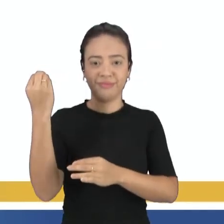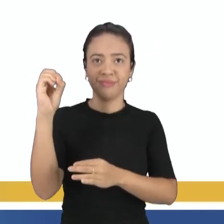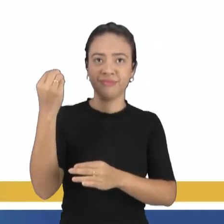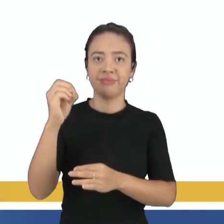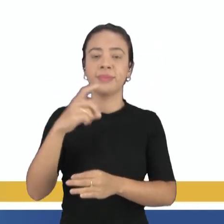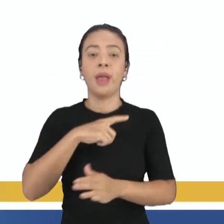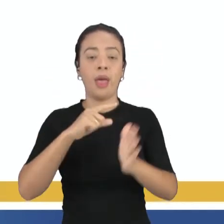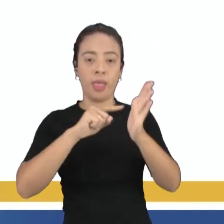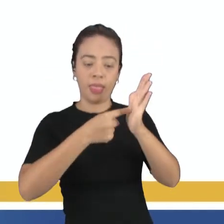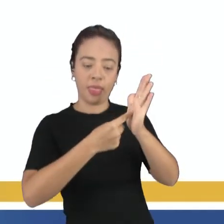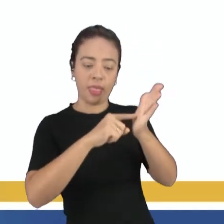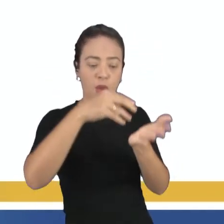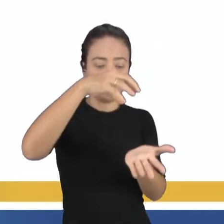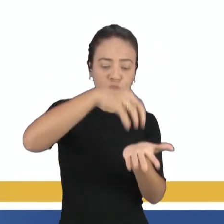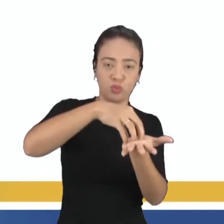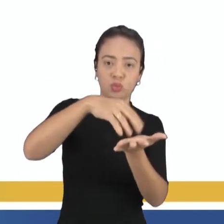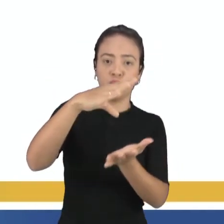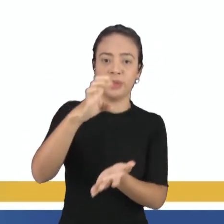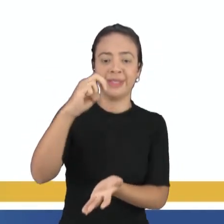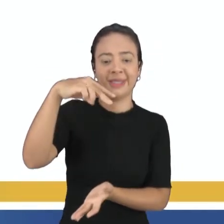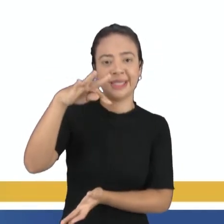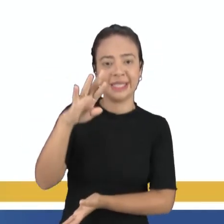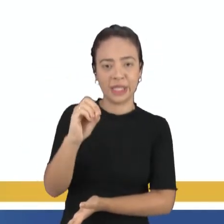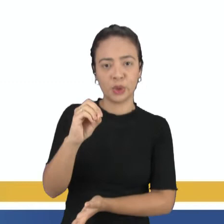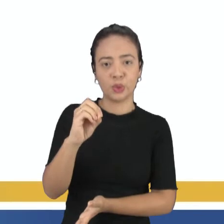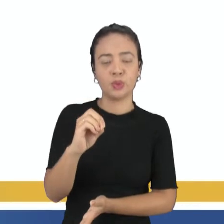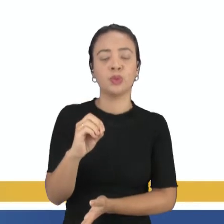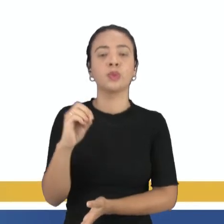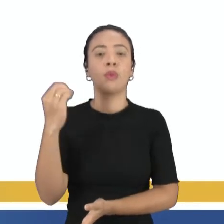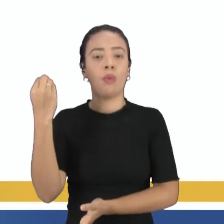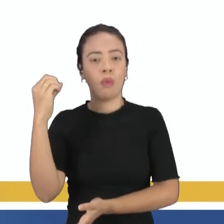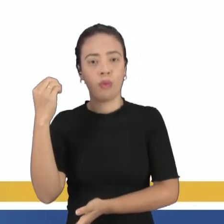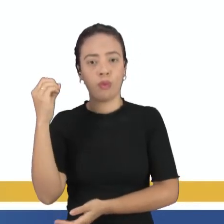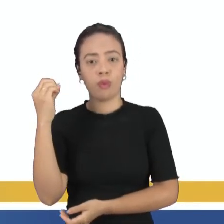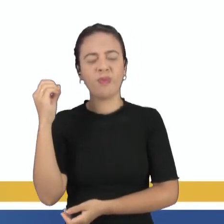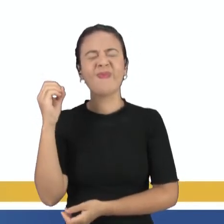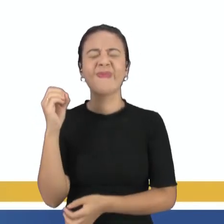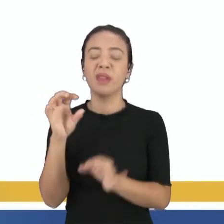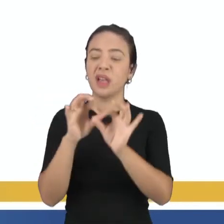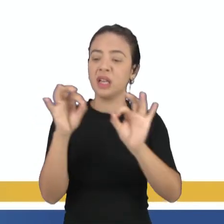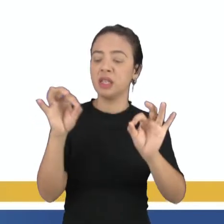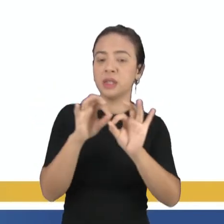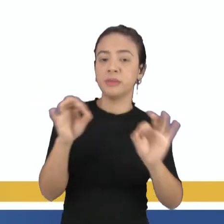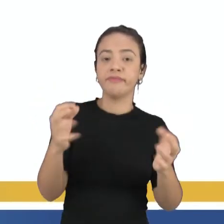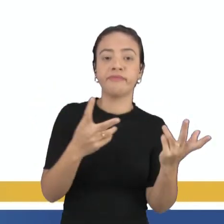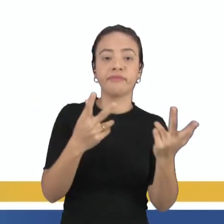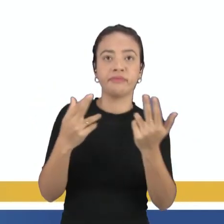você vai ter as mesmas distâncias, tá? Do centro a cada vértice